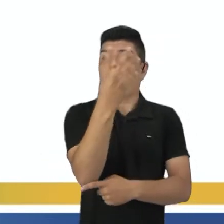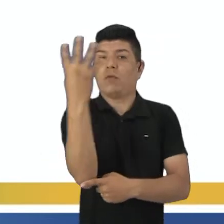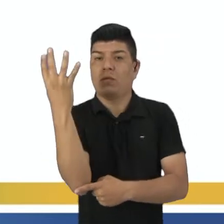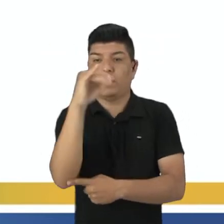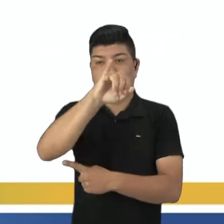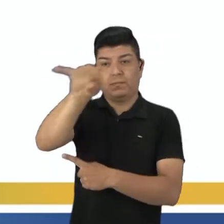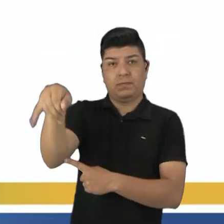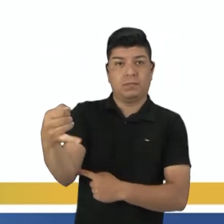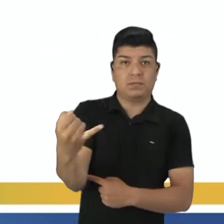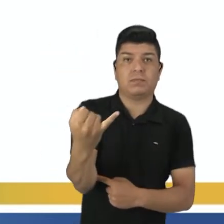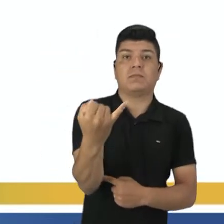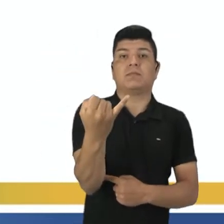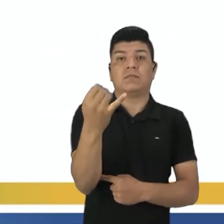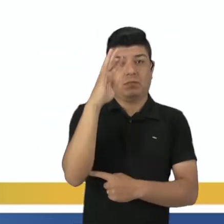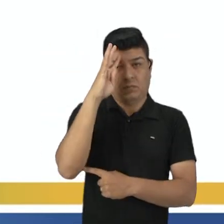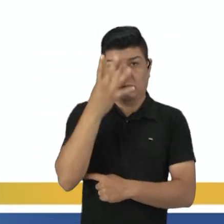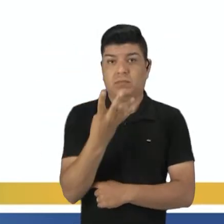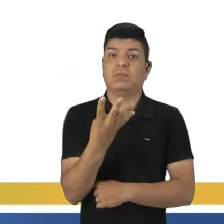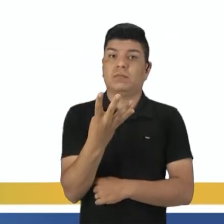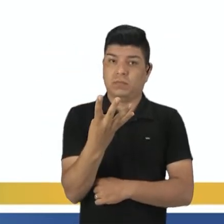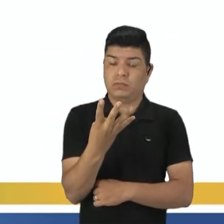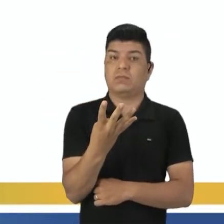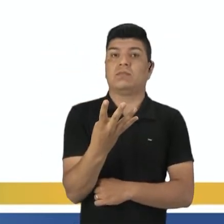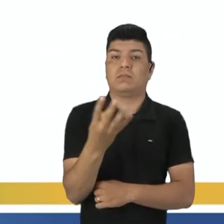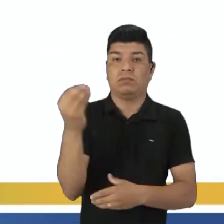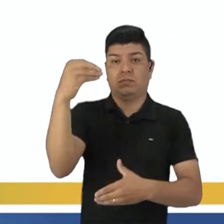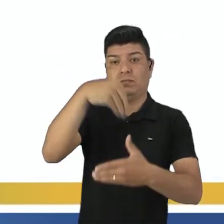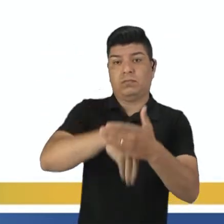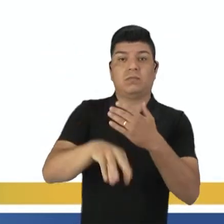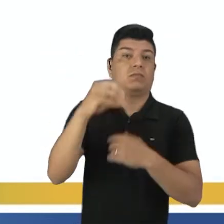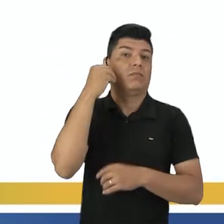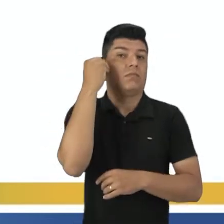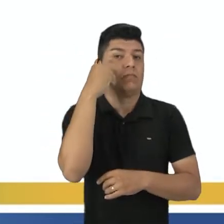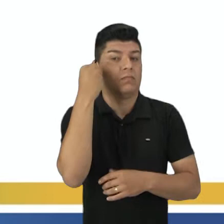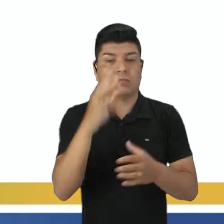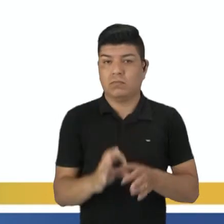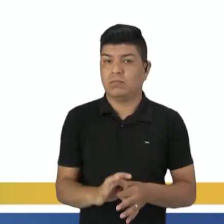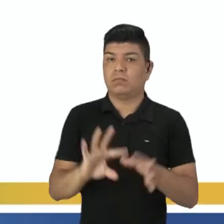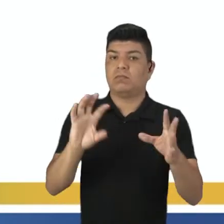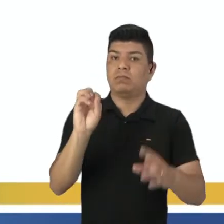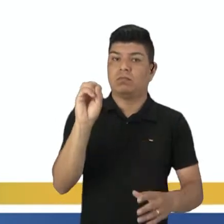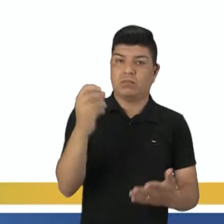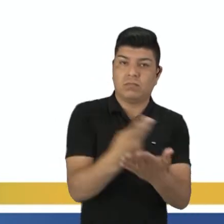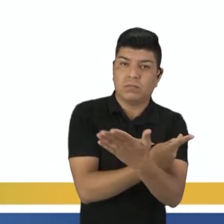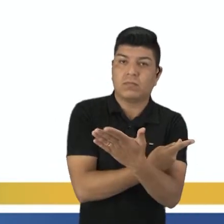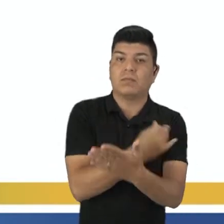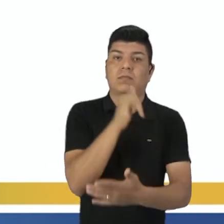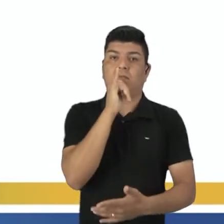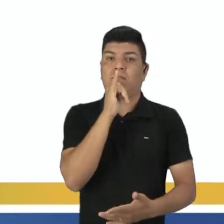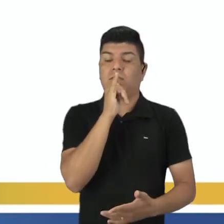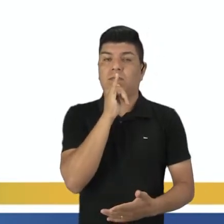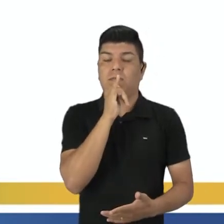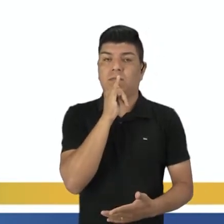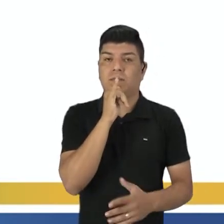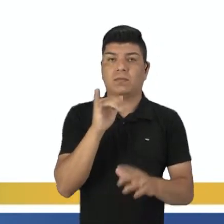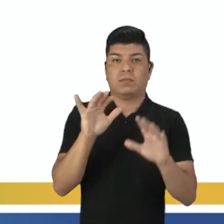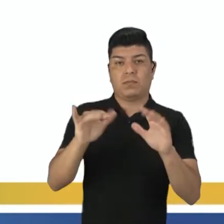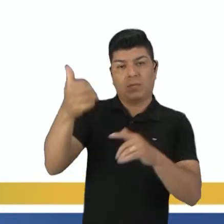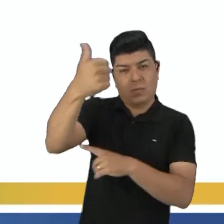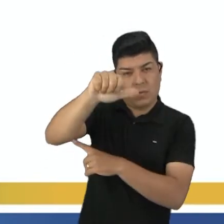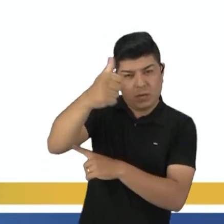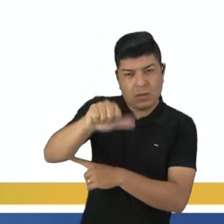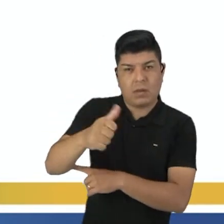chances de um determinado resultado dentro de um experimento aleatório acontecer. Então, por exemplo, diante da análise